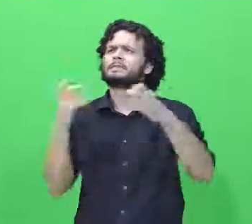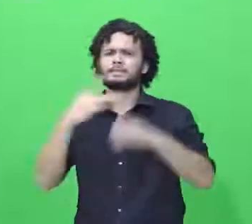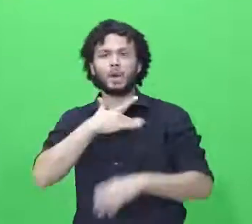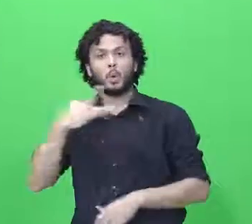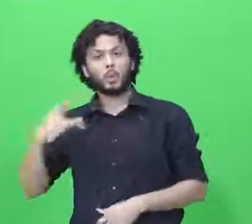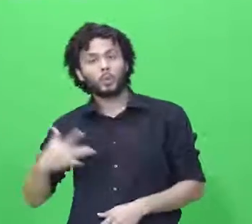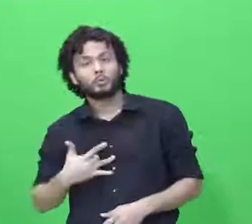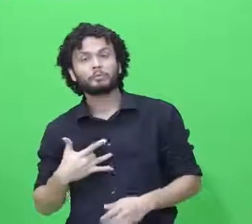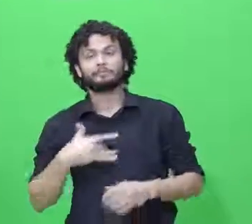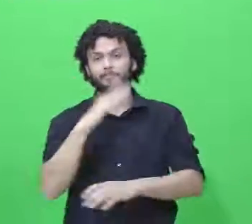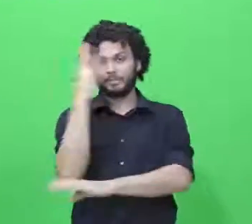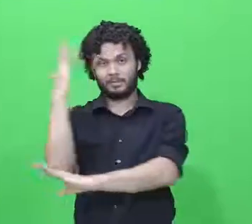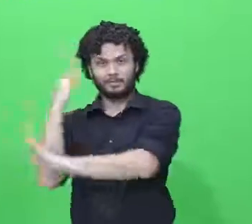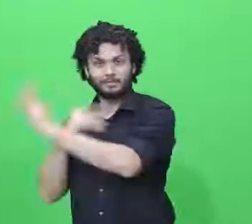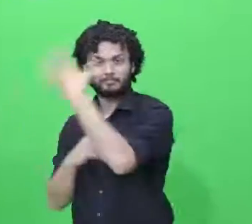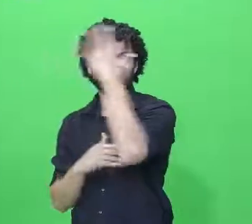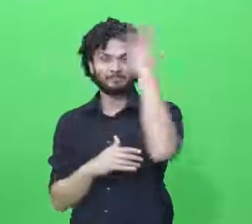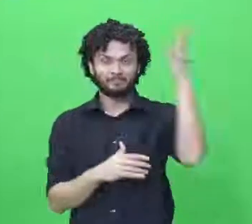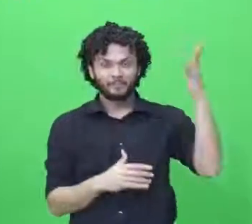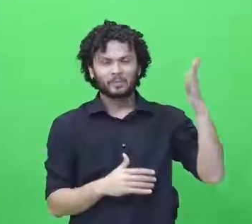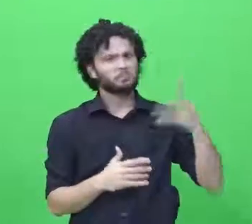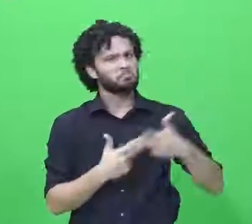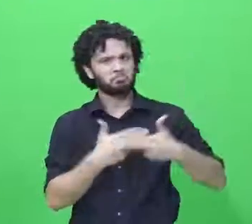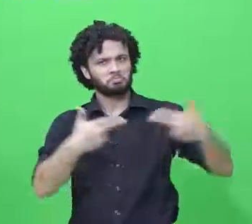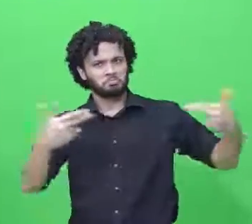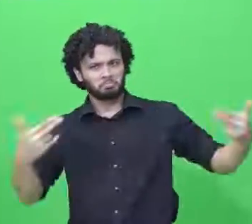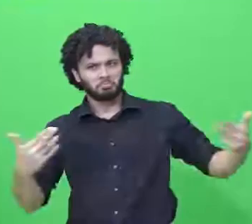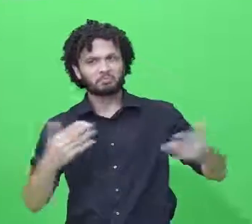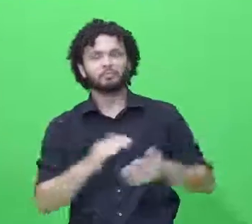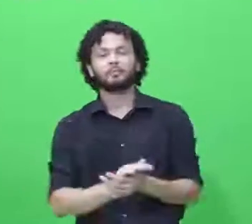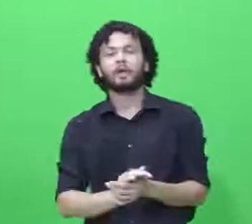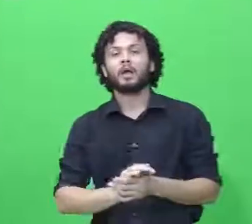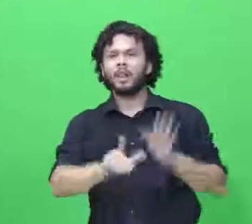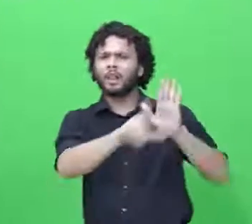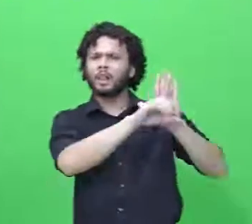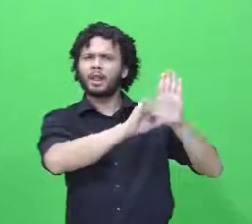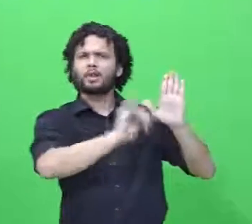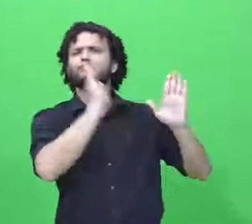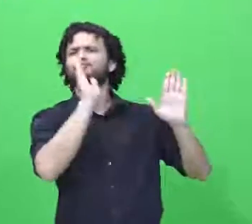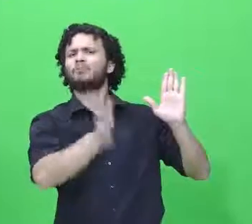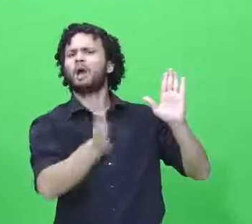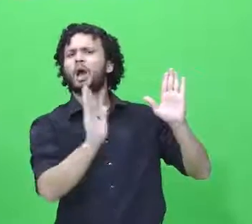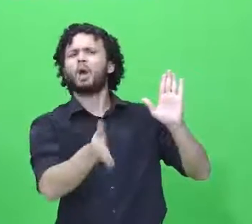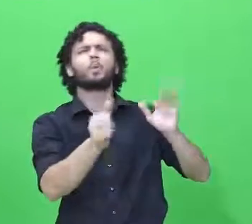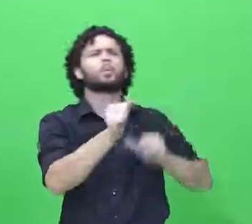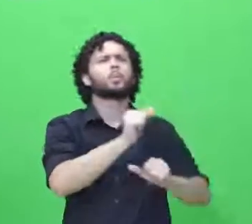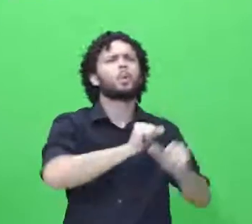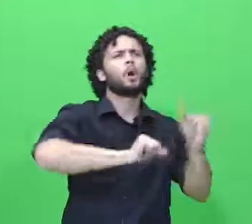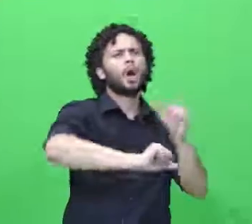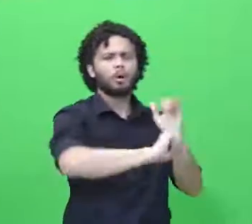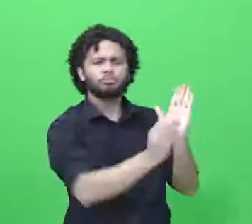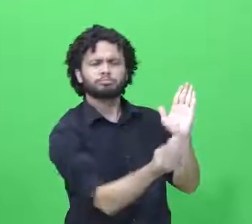saúde, ao meio ambiente, coisas do tipo, né? De uma lei que já existe, que pode pedir uma alteração,